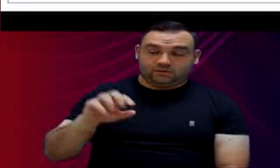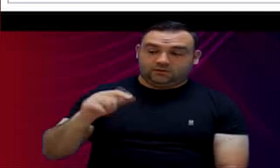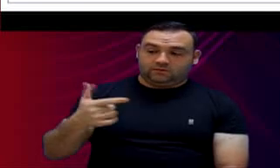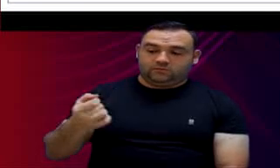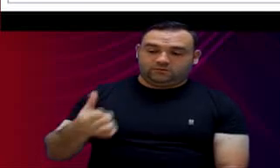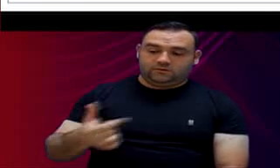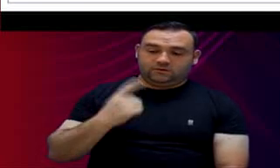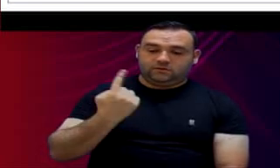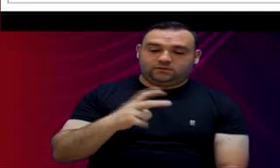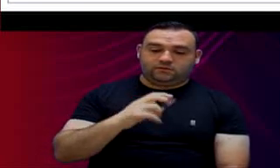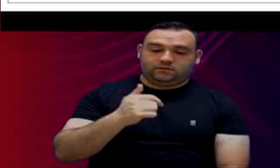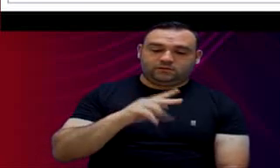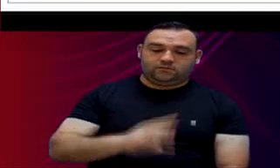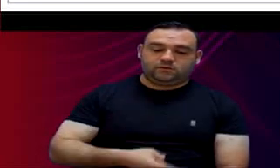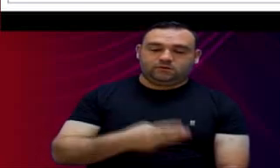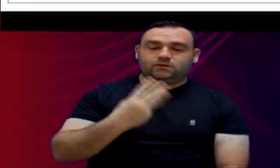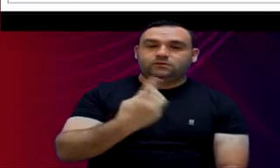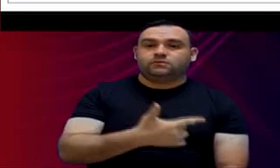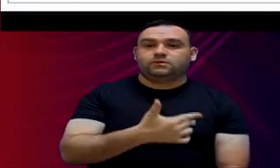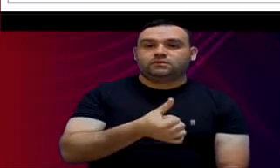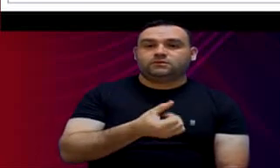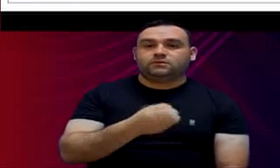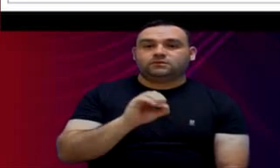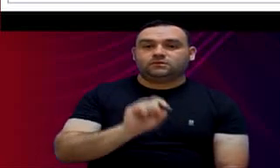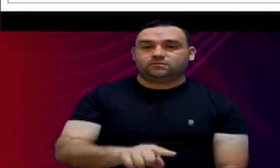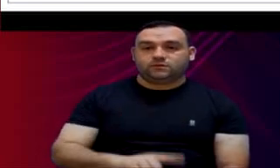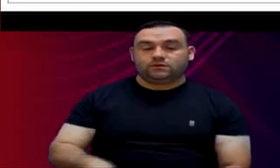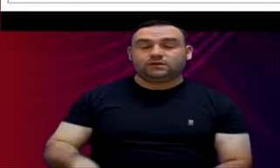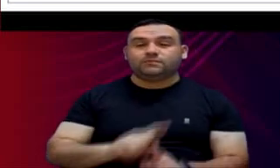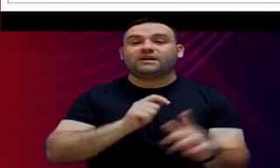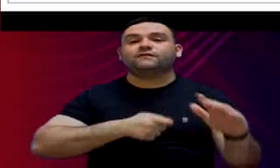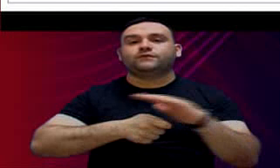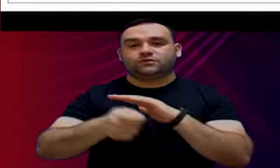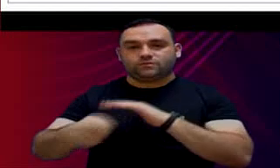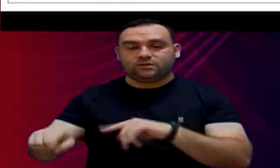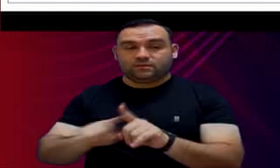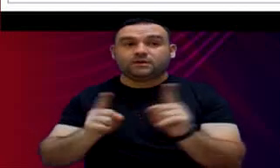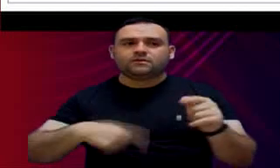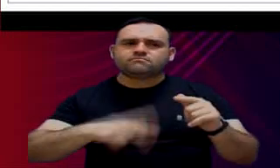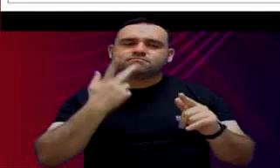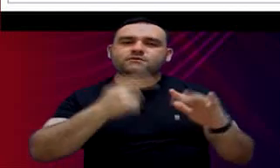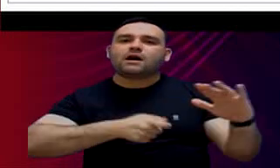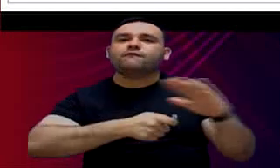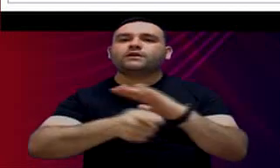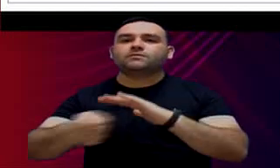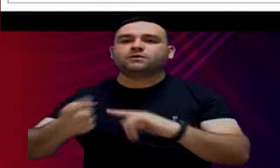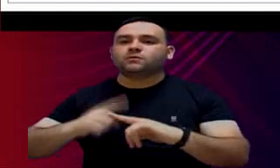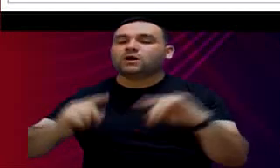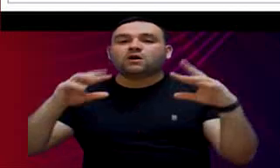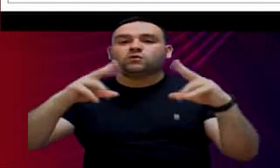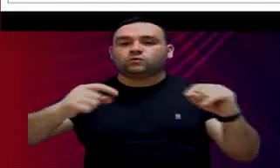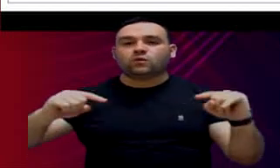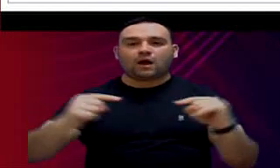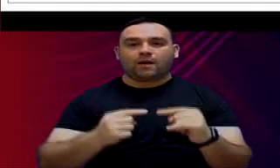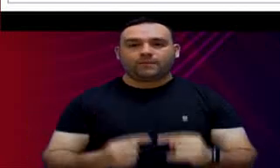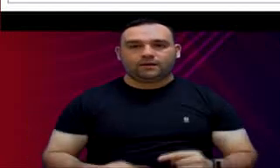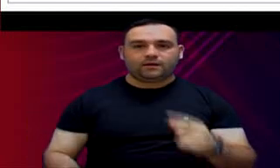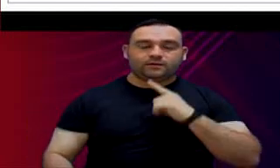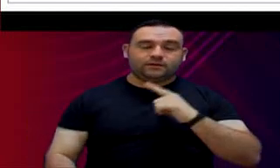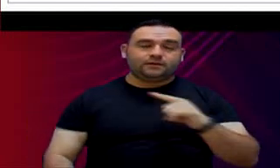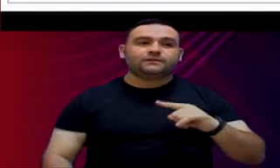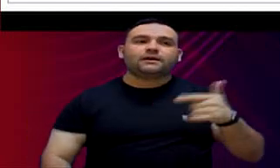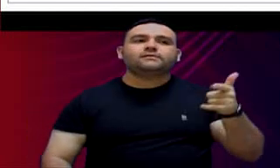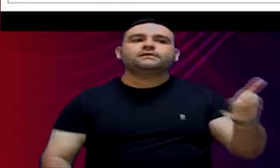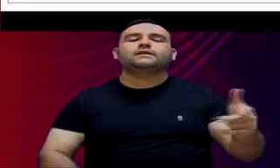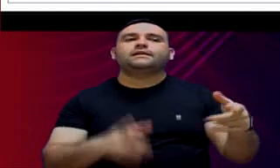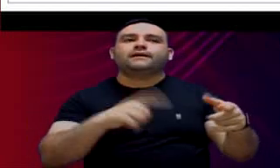2026 157 milhões 260.000 investimentos e aqui a gente chama investimento tudo que for aplicado no